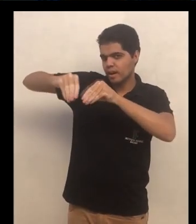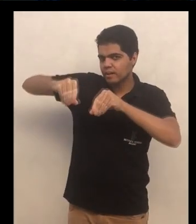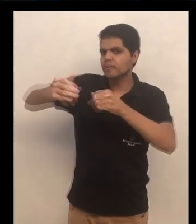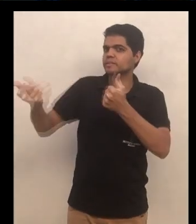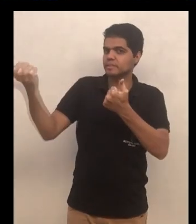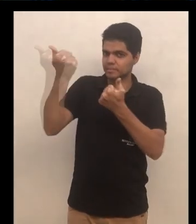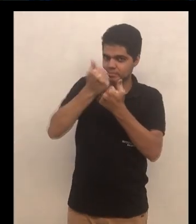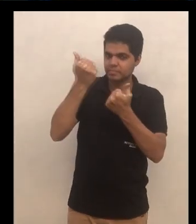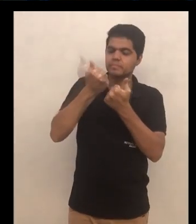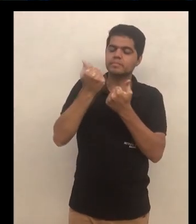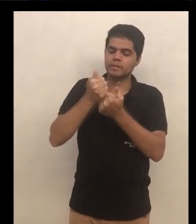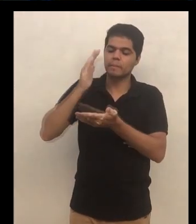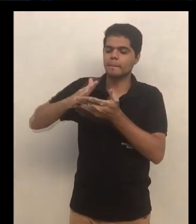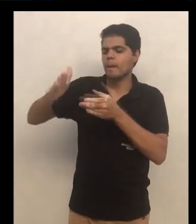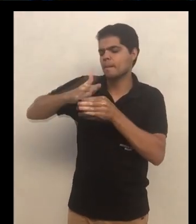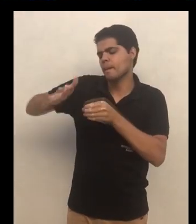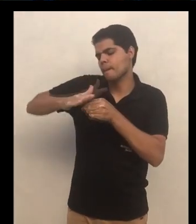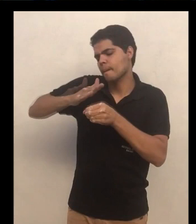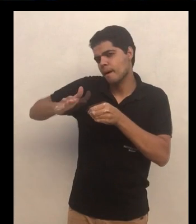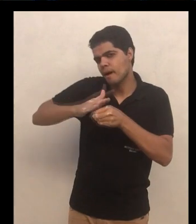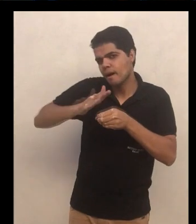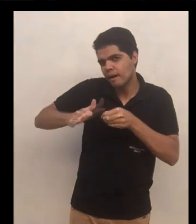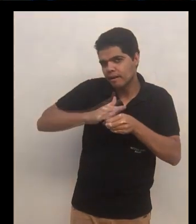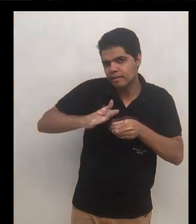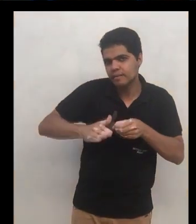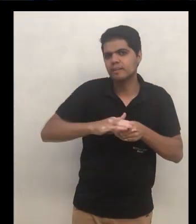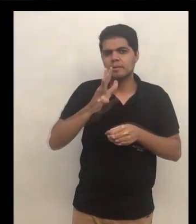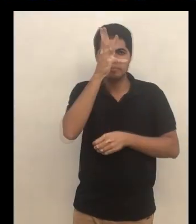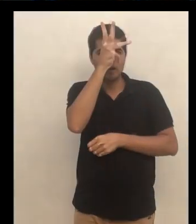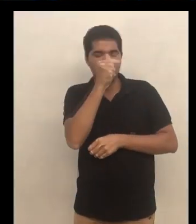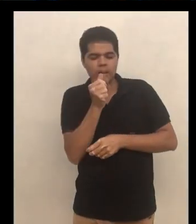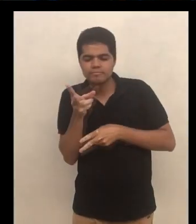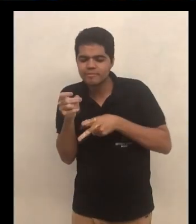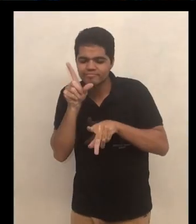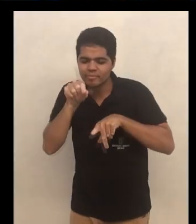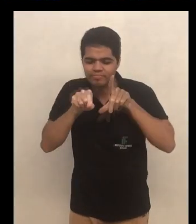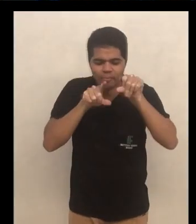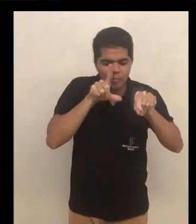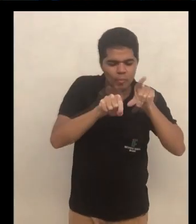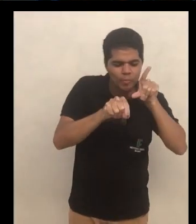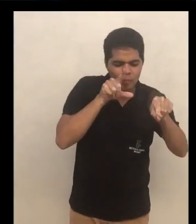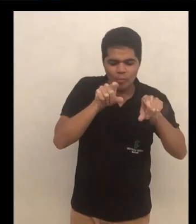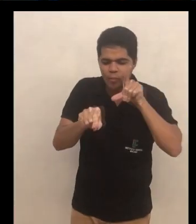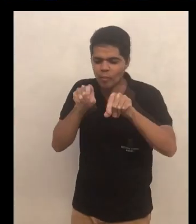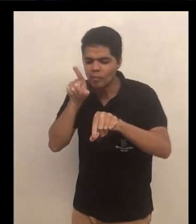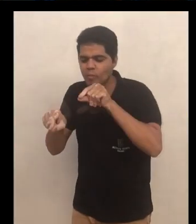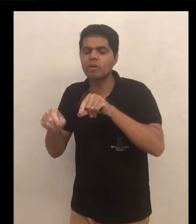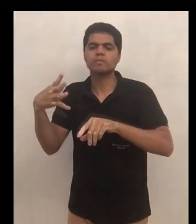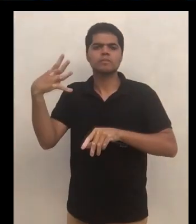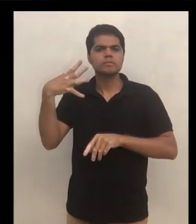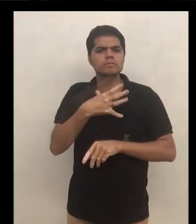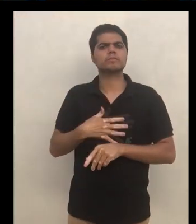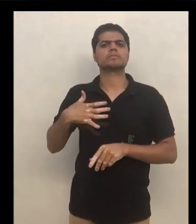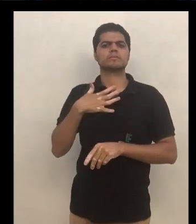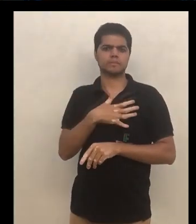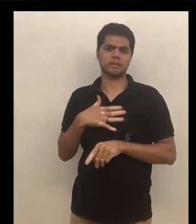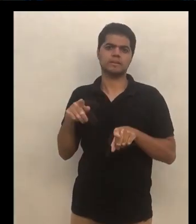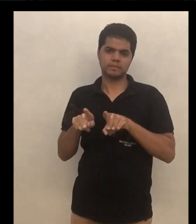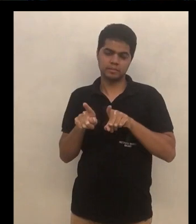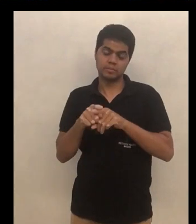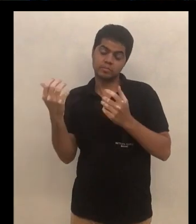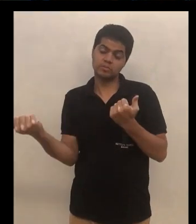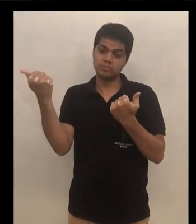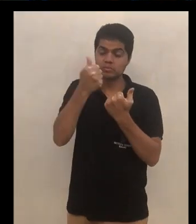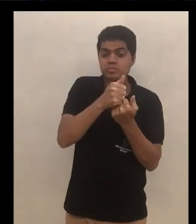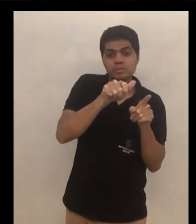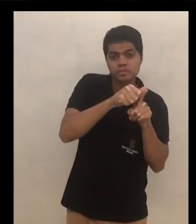batata também, você pode cortar, que elas vão adorar, ficar bicando, ou também fazer o farelo para substituir o milho. A gente não